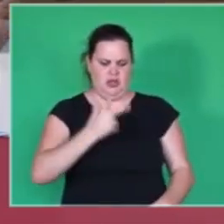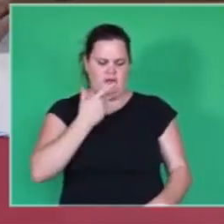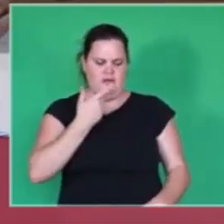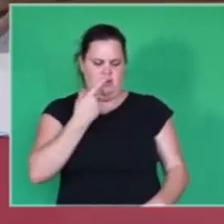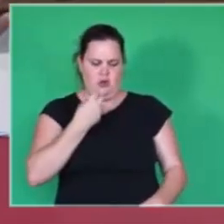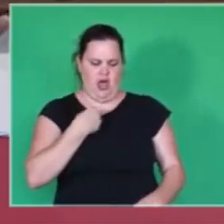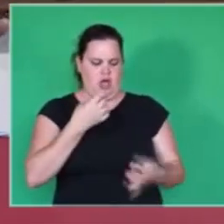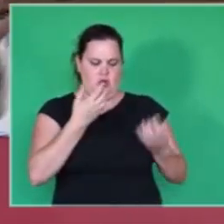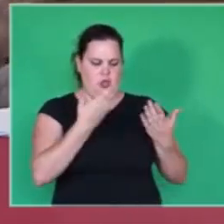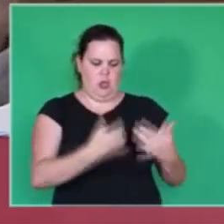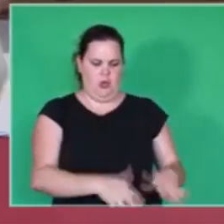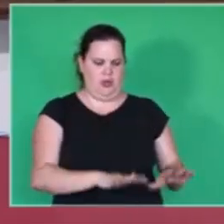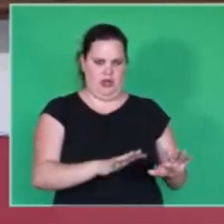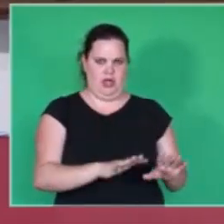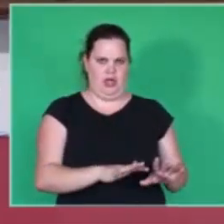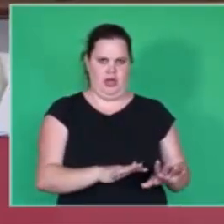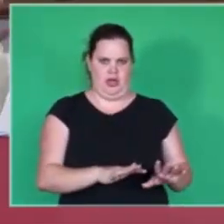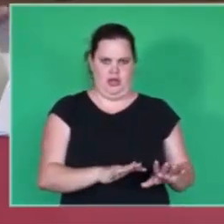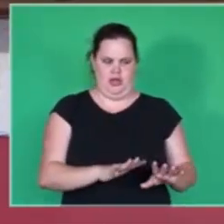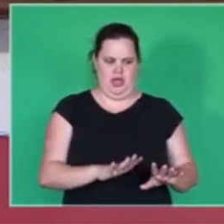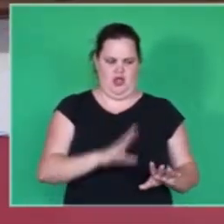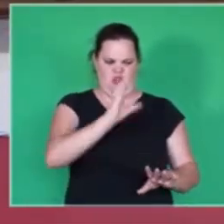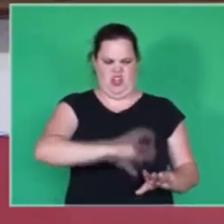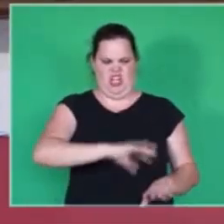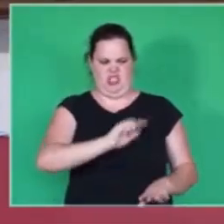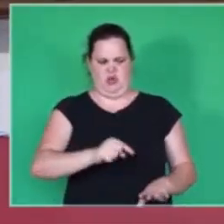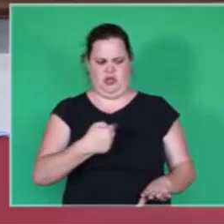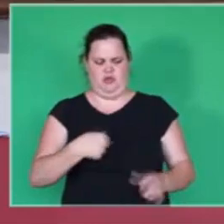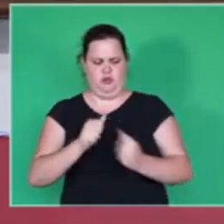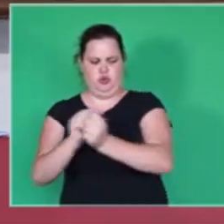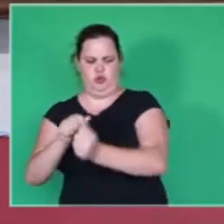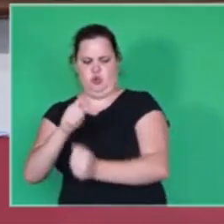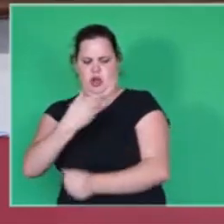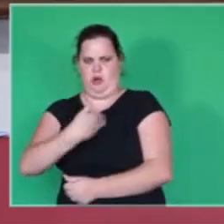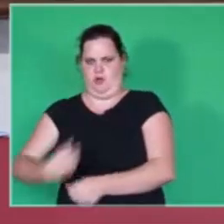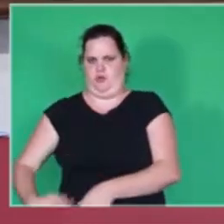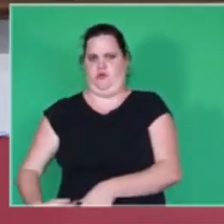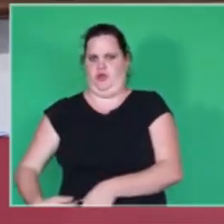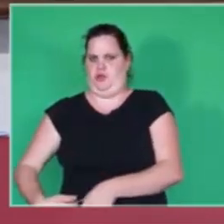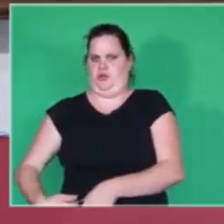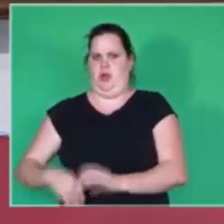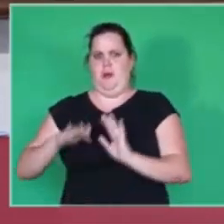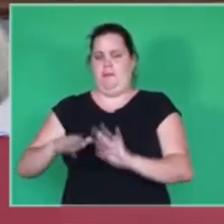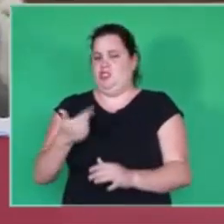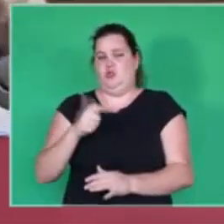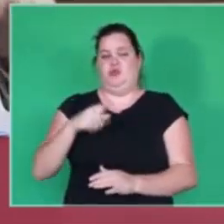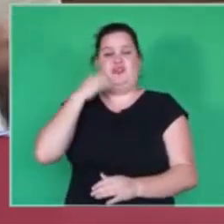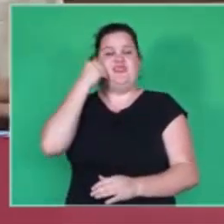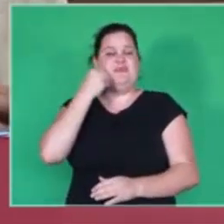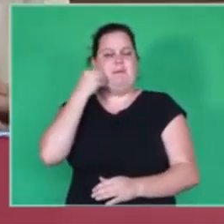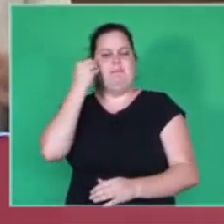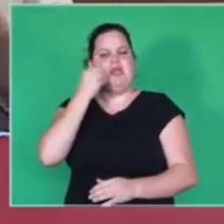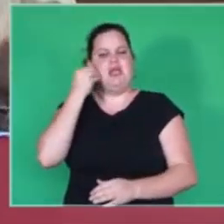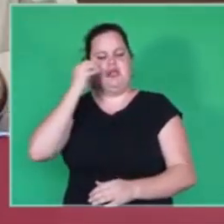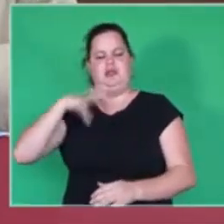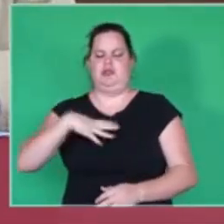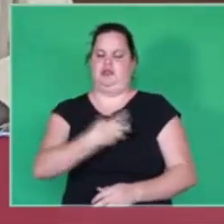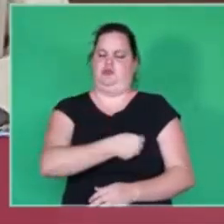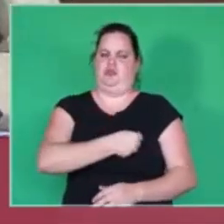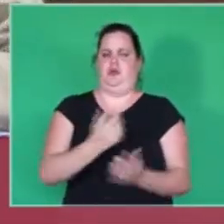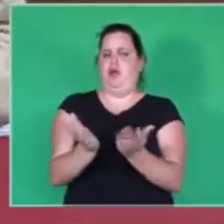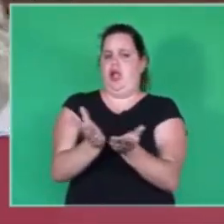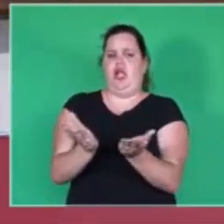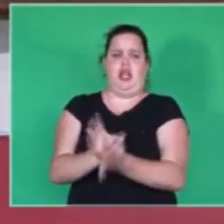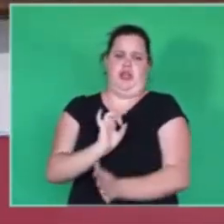tiveram a experiência de salvação, de vida eterna, nem de novo nascimento. Eles passaram a ser cristãos,